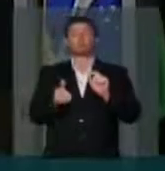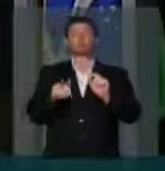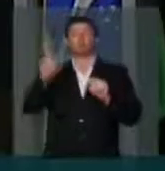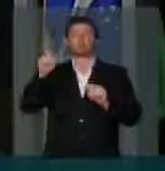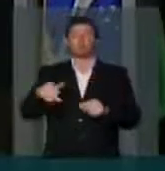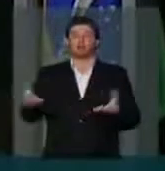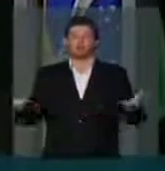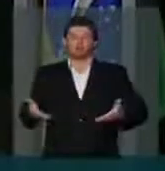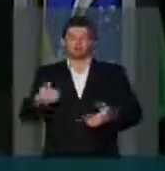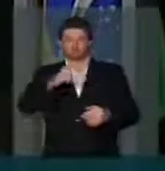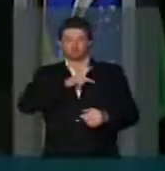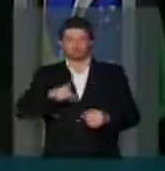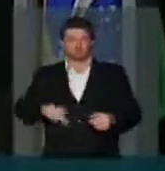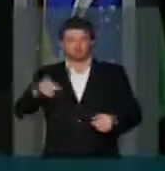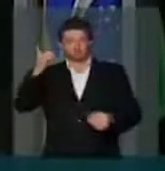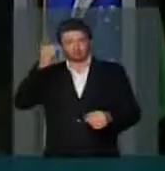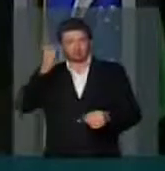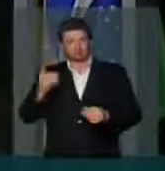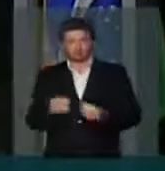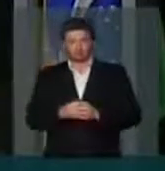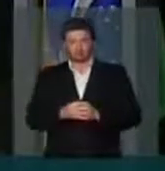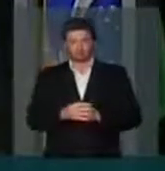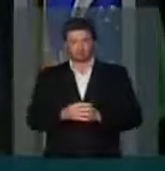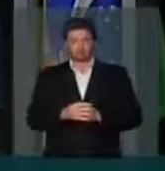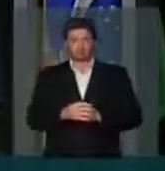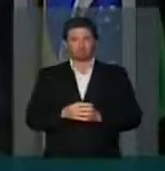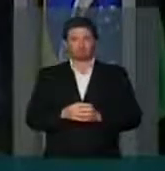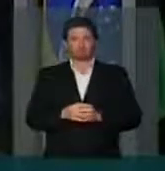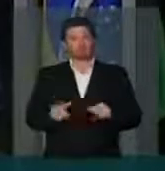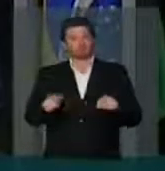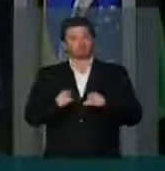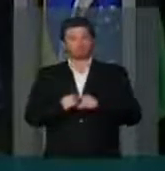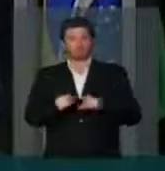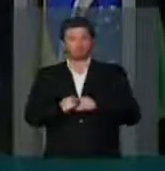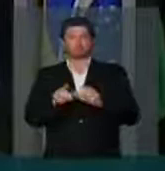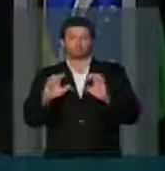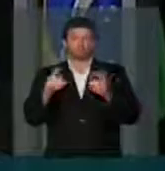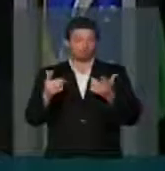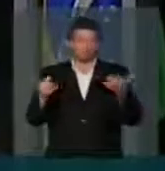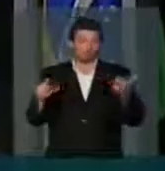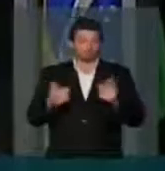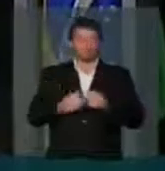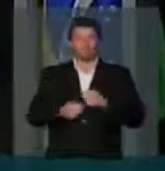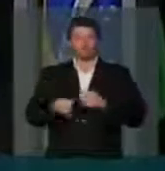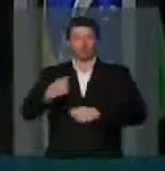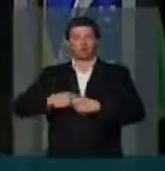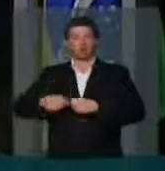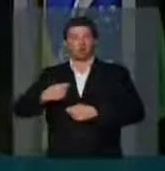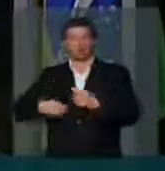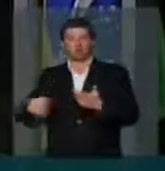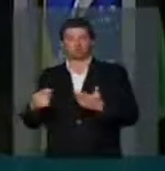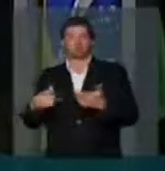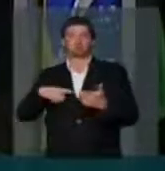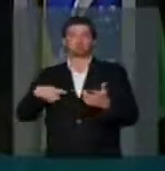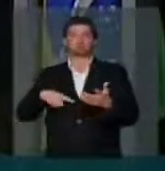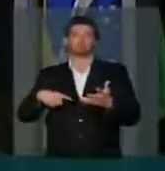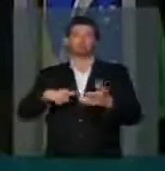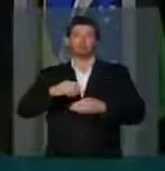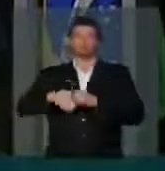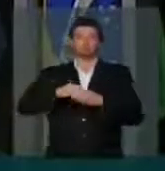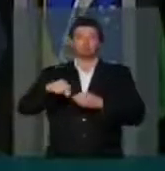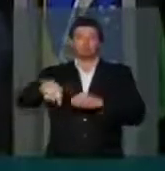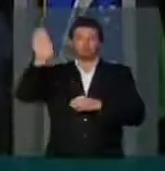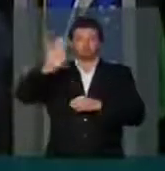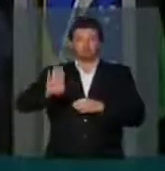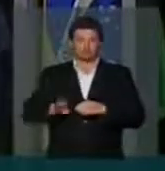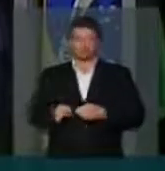era a presidente Dilma, e também, claro, a corrupção que assola o nosso